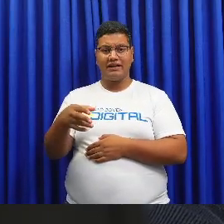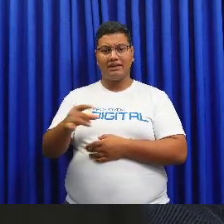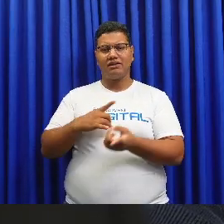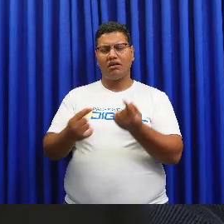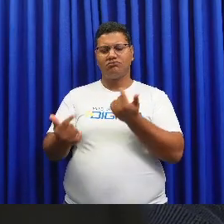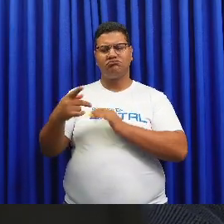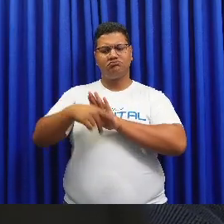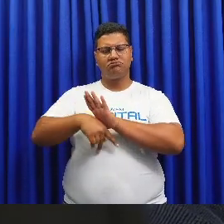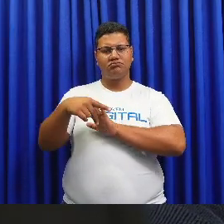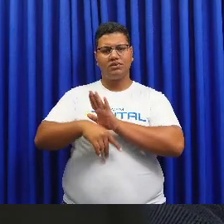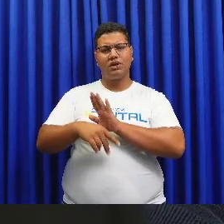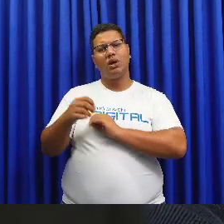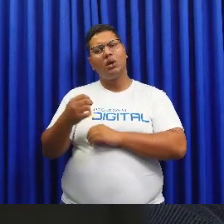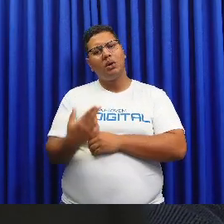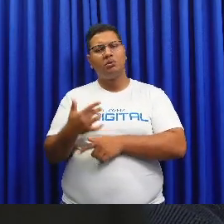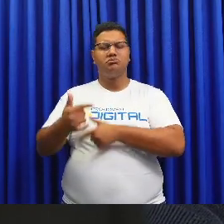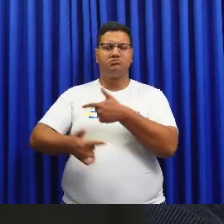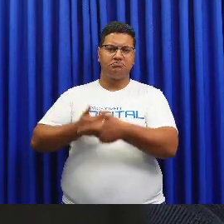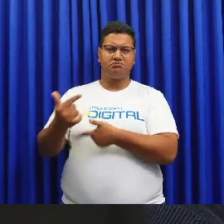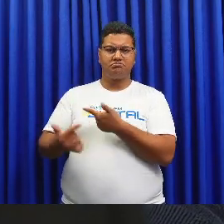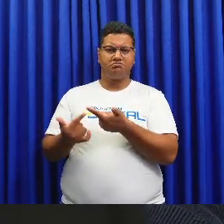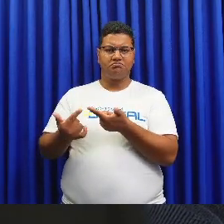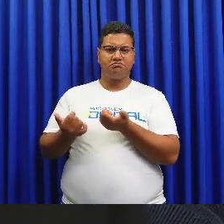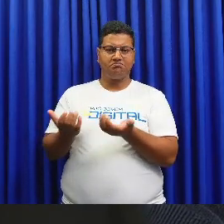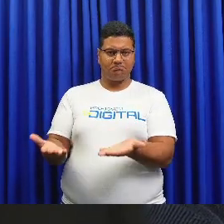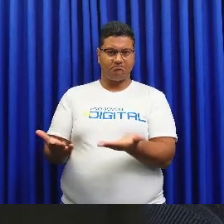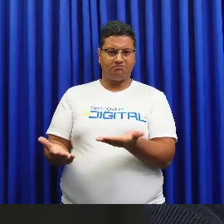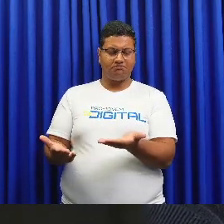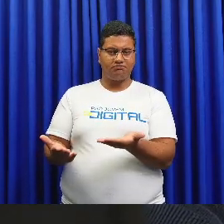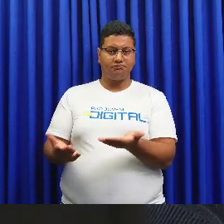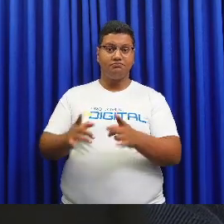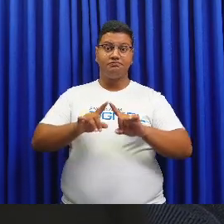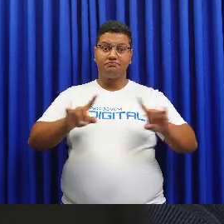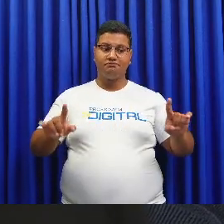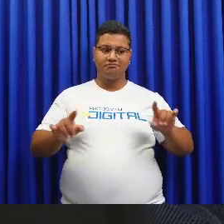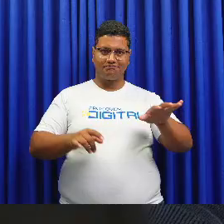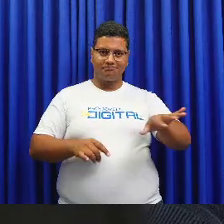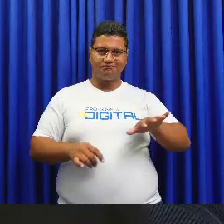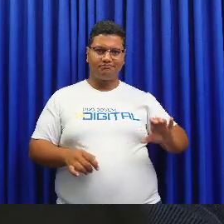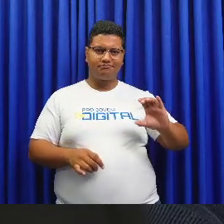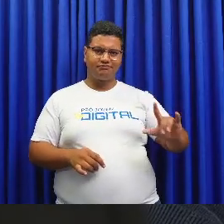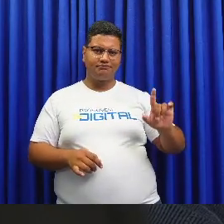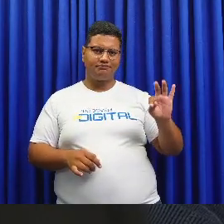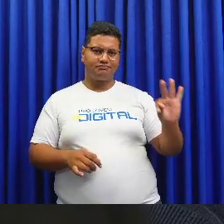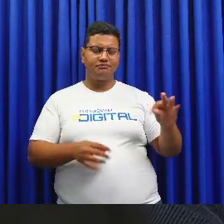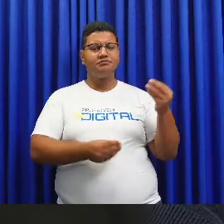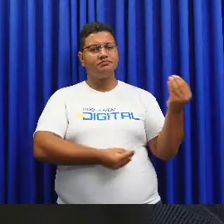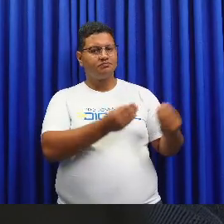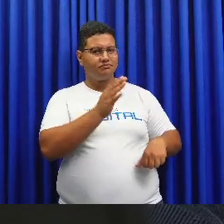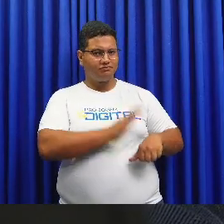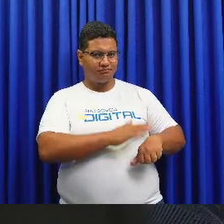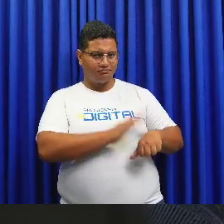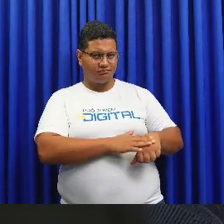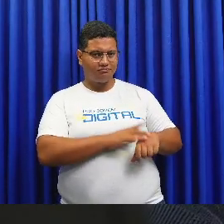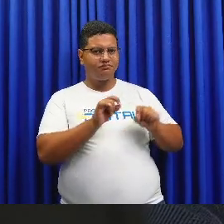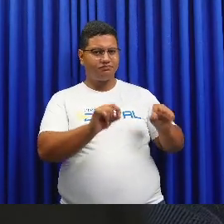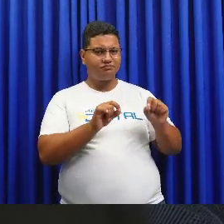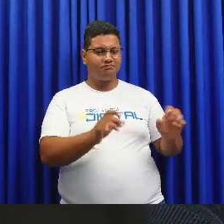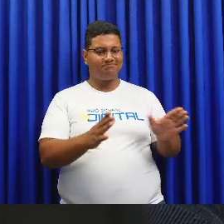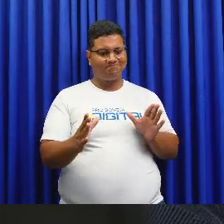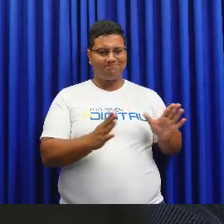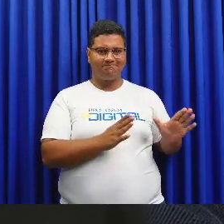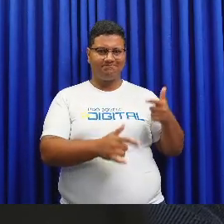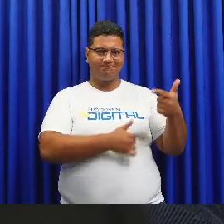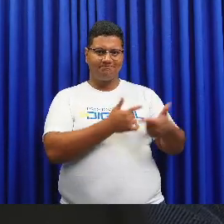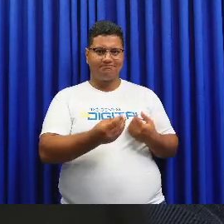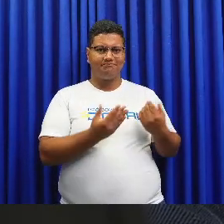pelo projeto ou pelo serviço que ele presta. Já o empregado, ele tem ali um período